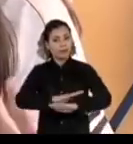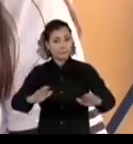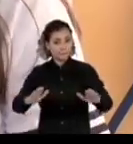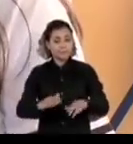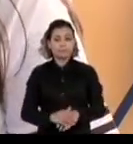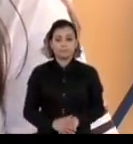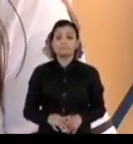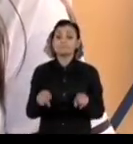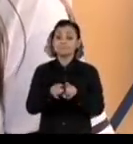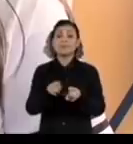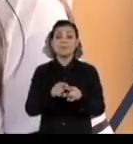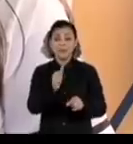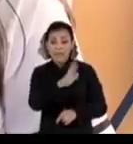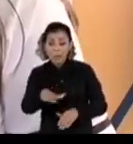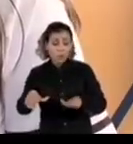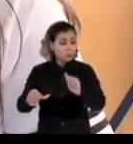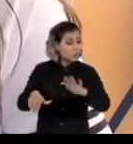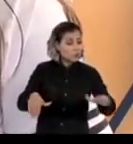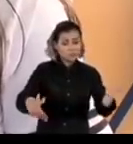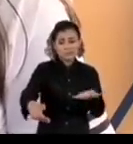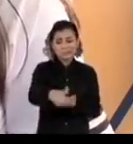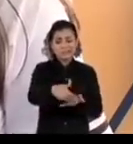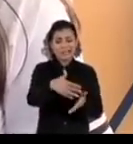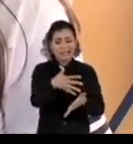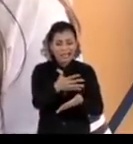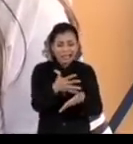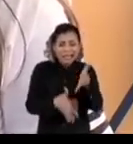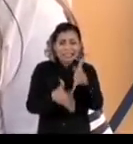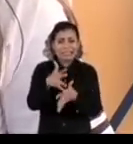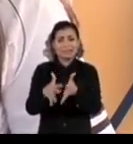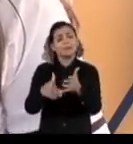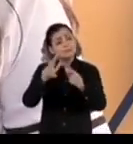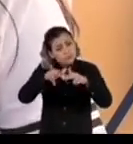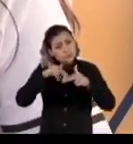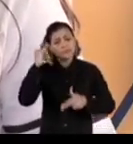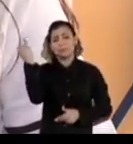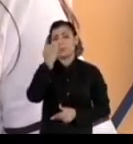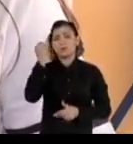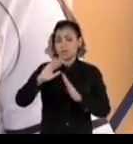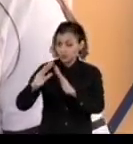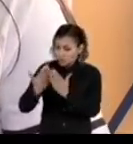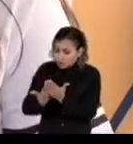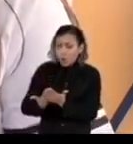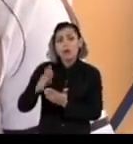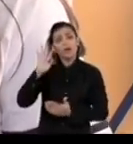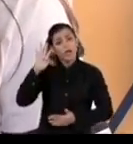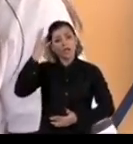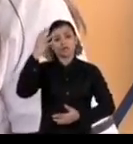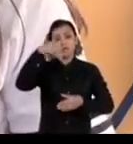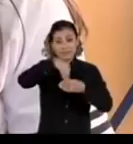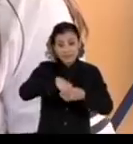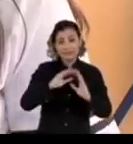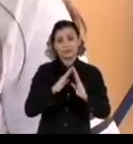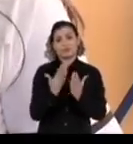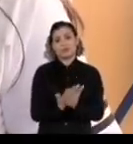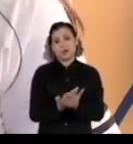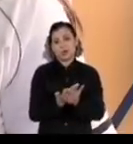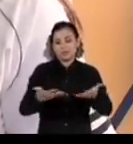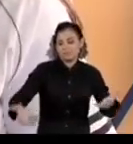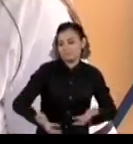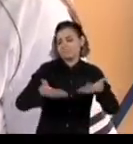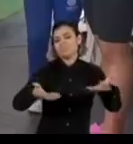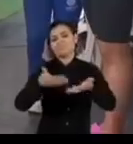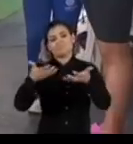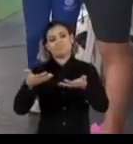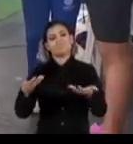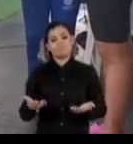afetando a relação dos alunos na escola. Então, eu acredito que seja muito importante a escola resolver esses problemas dentro, mesmo que eles